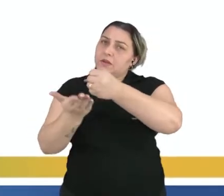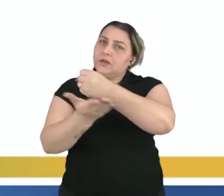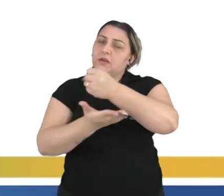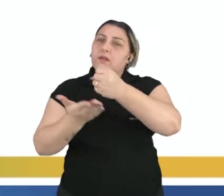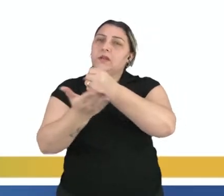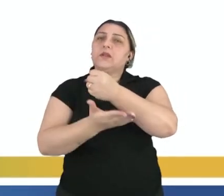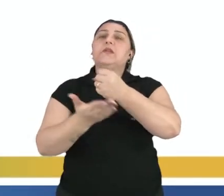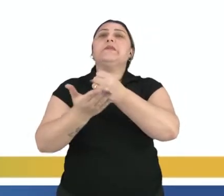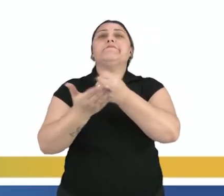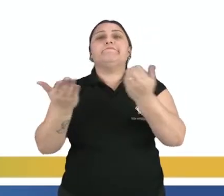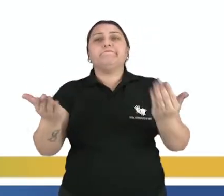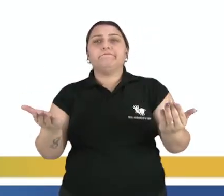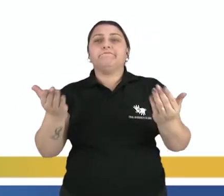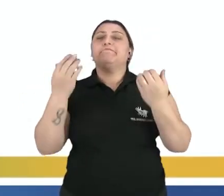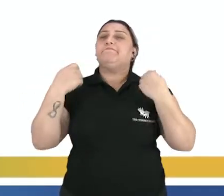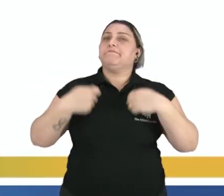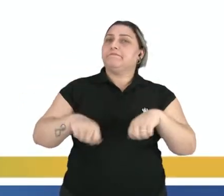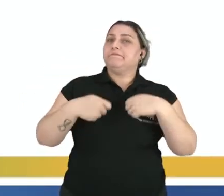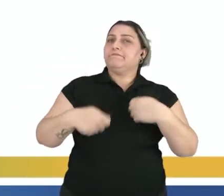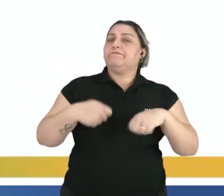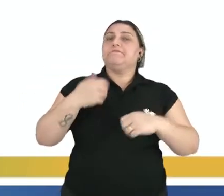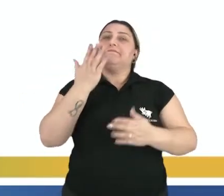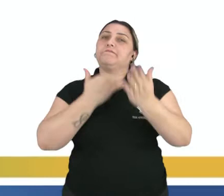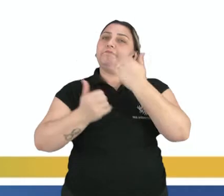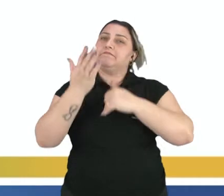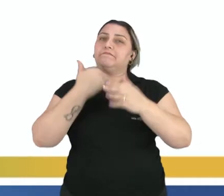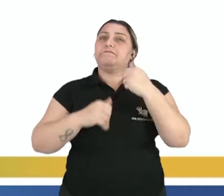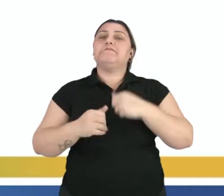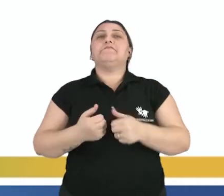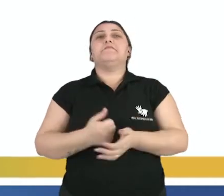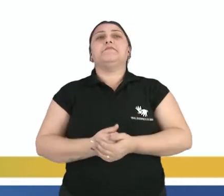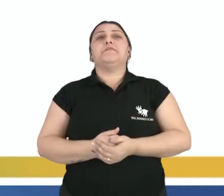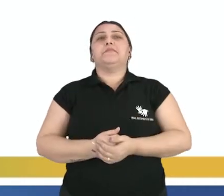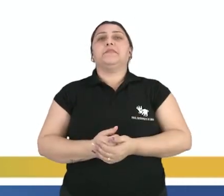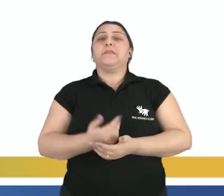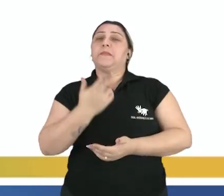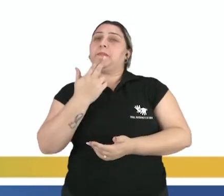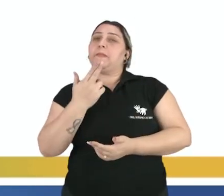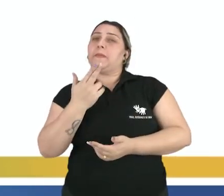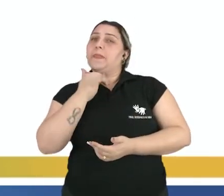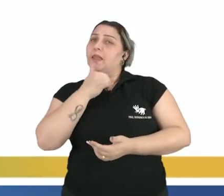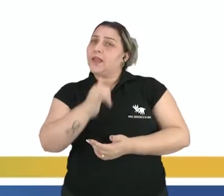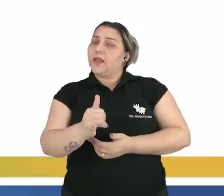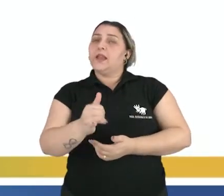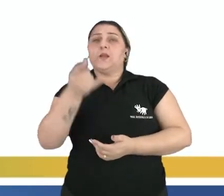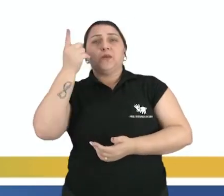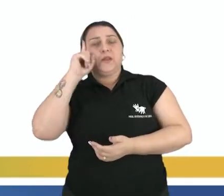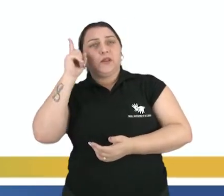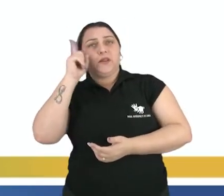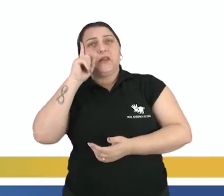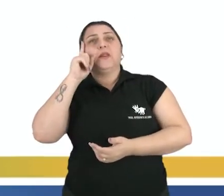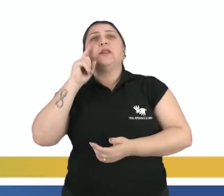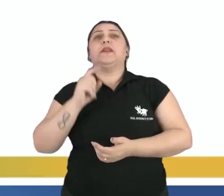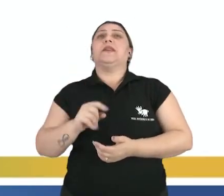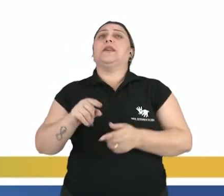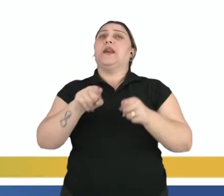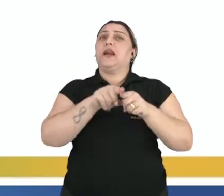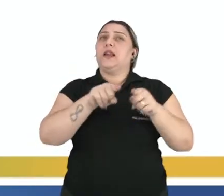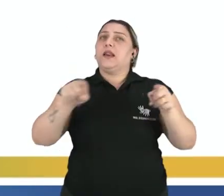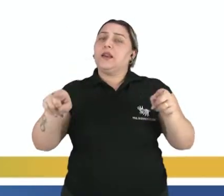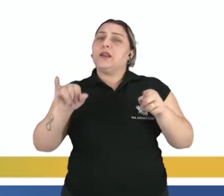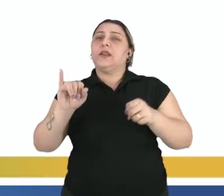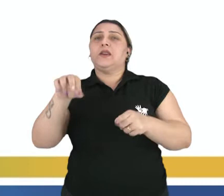para suprir as suas necessidades alimentares, repor as energias gastas no seu dia a dia. Aí entra aí com uma linha